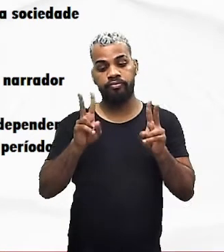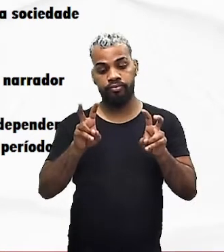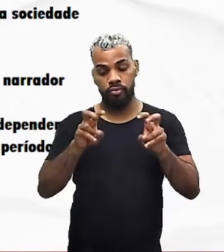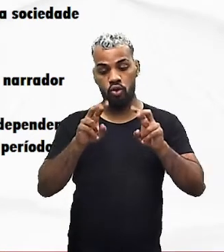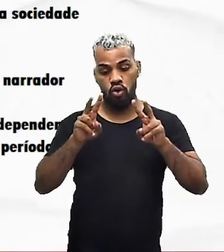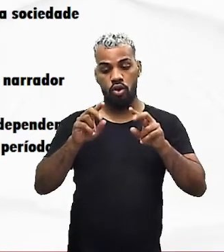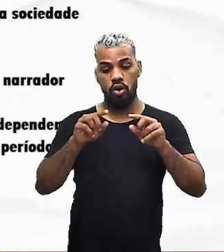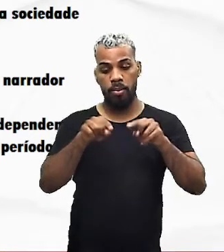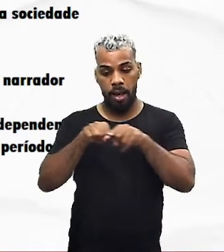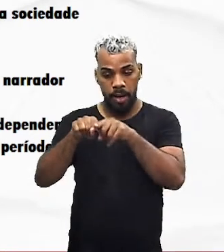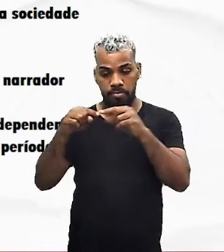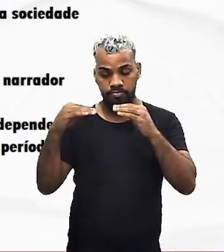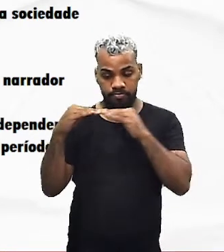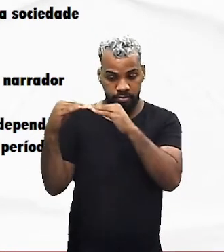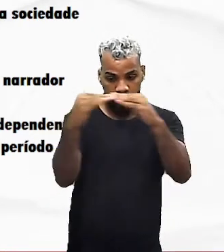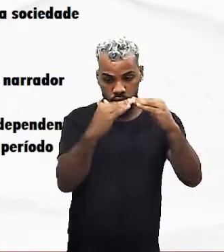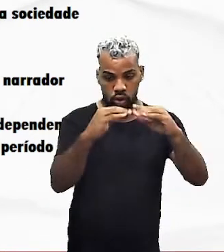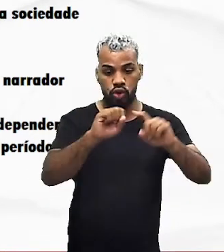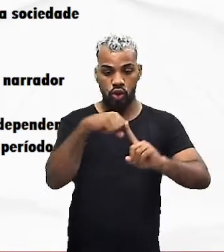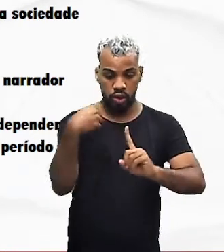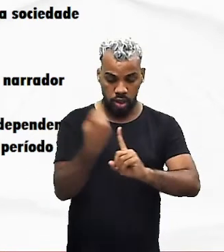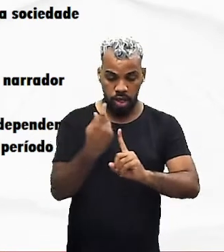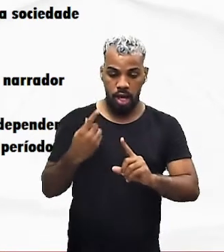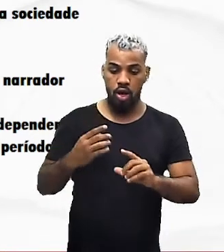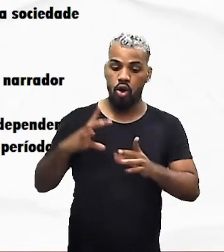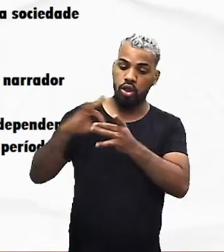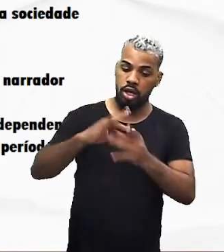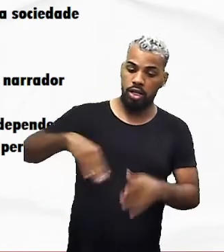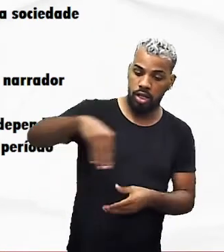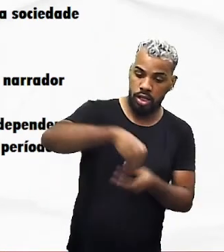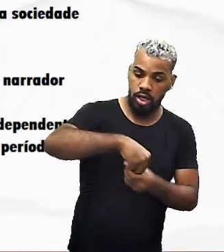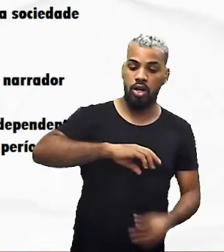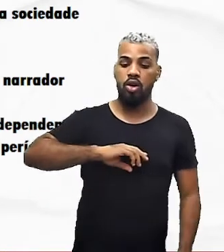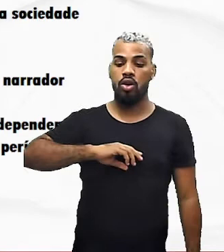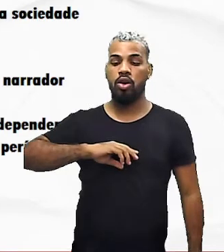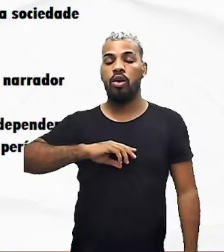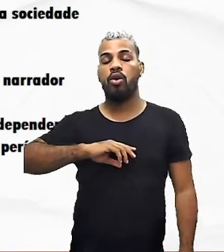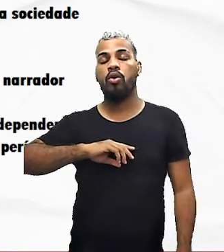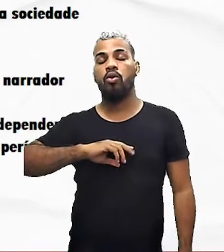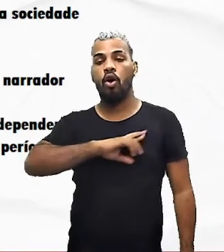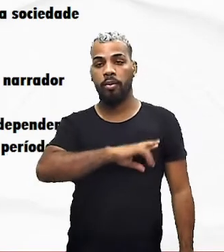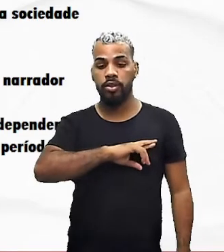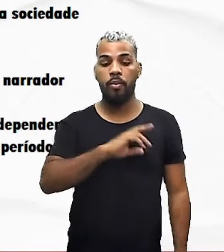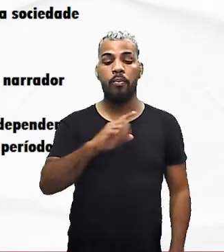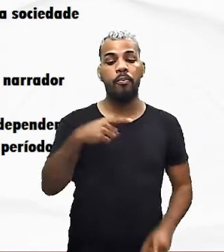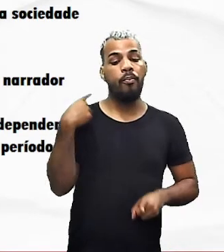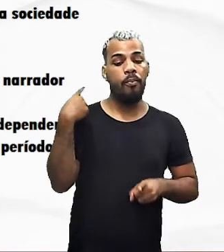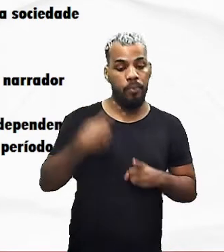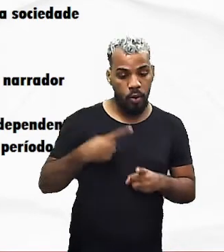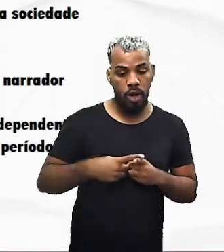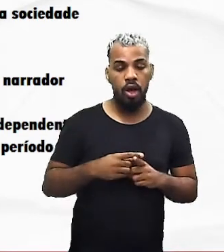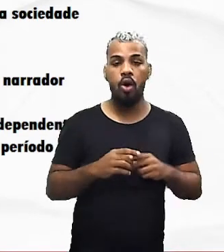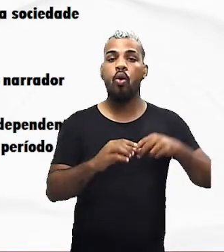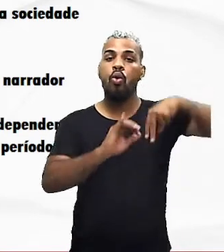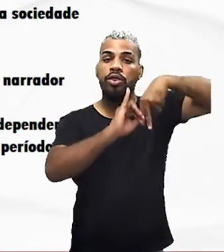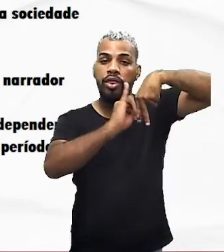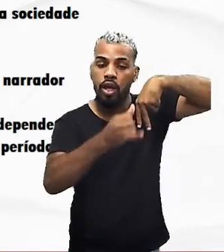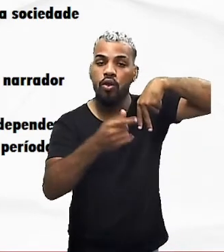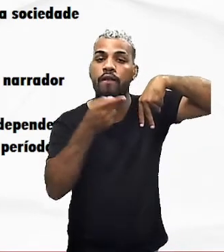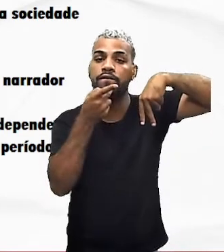sociais inseridas no contexto do romantismo. Atenção, pois o narrador evidencia